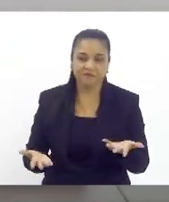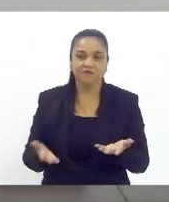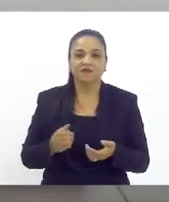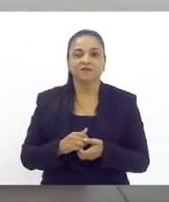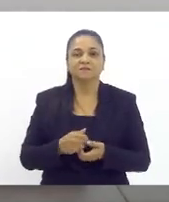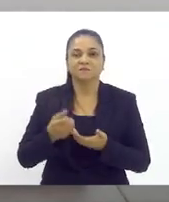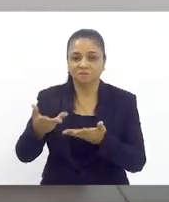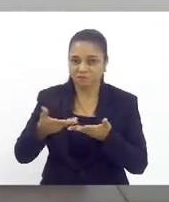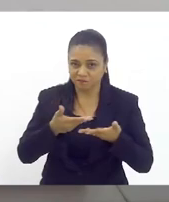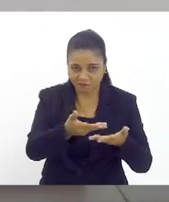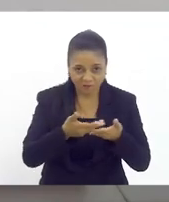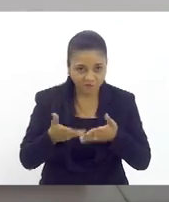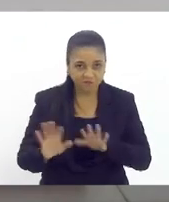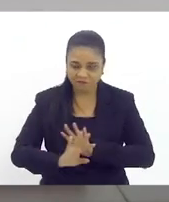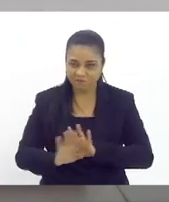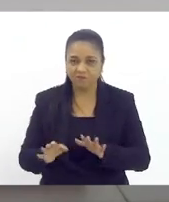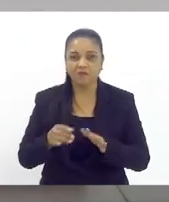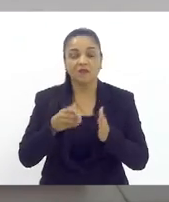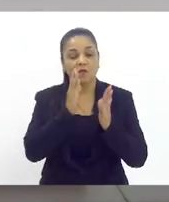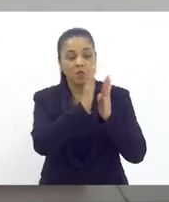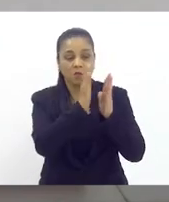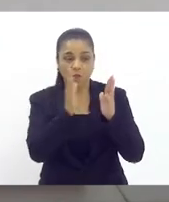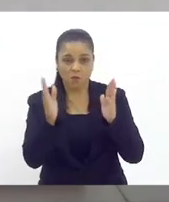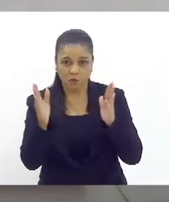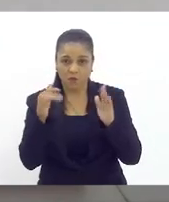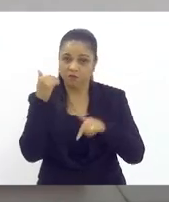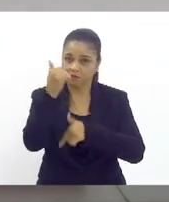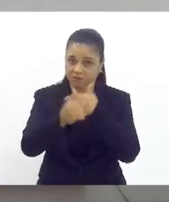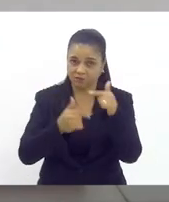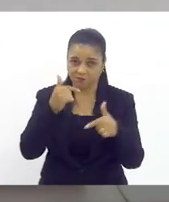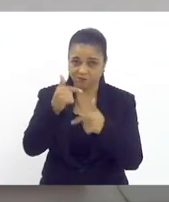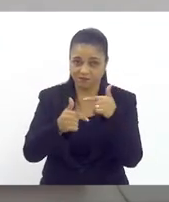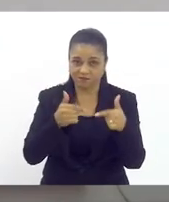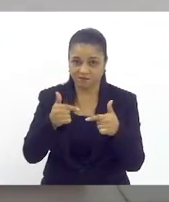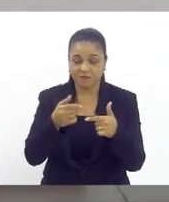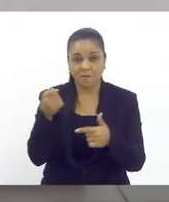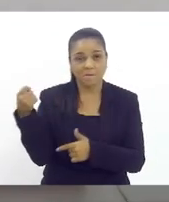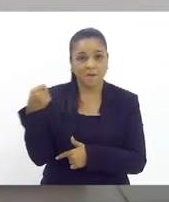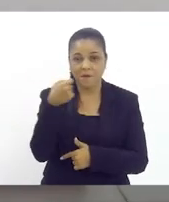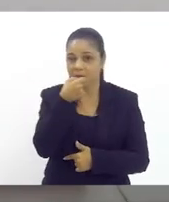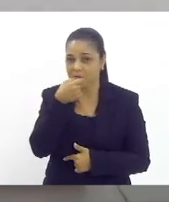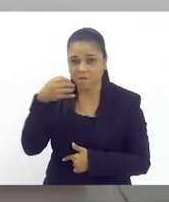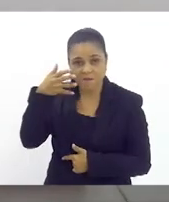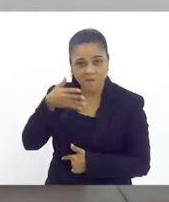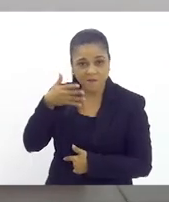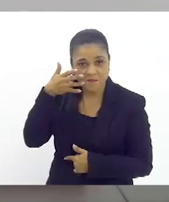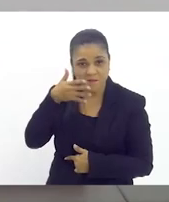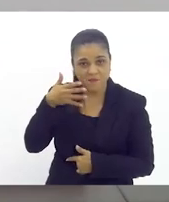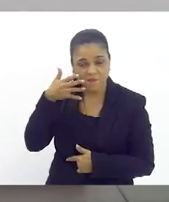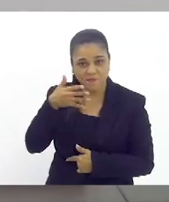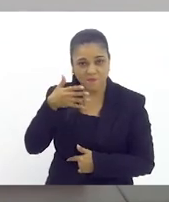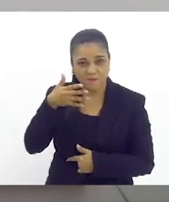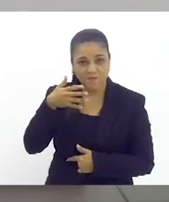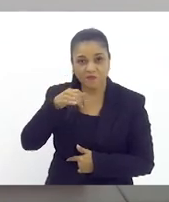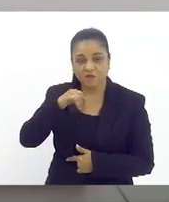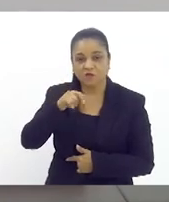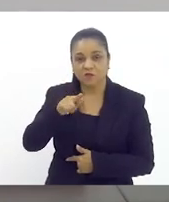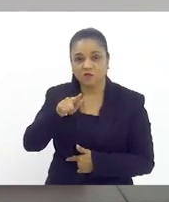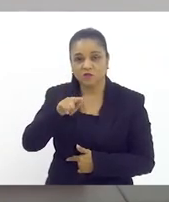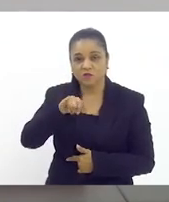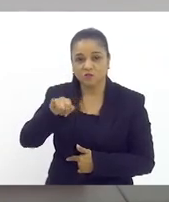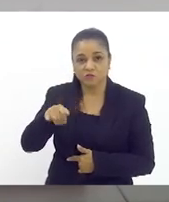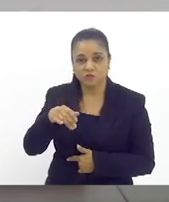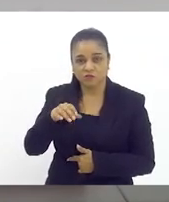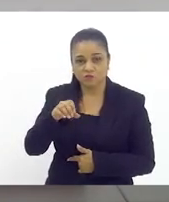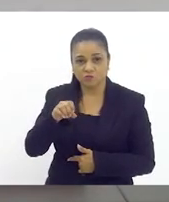dando sequência que a ordem dos trabalhos passo então a palavra é para o Jorge